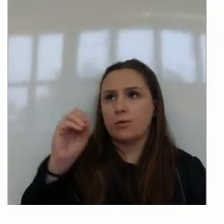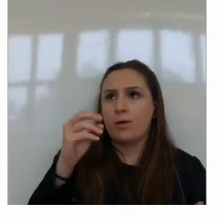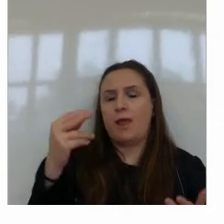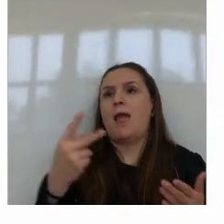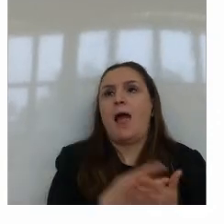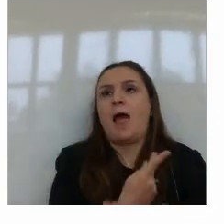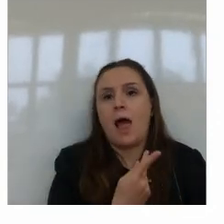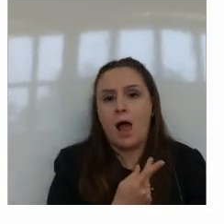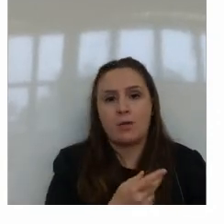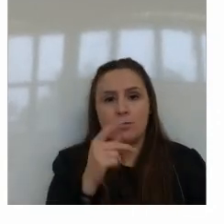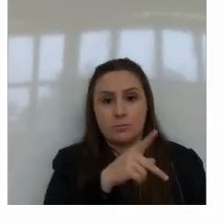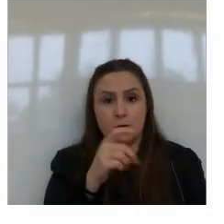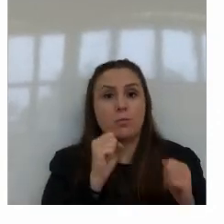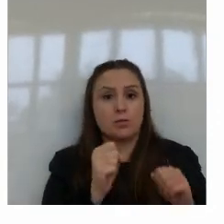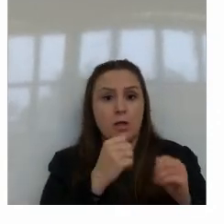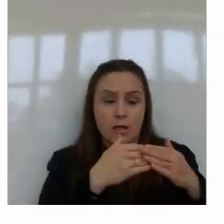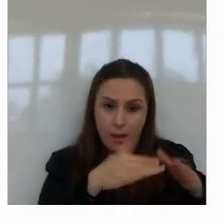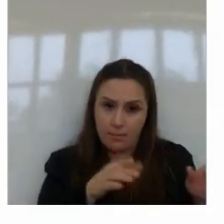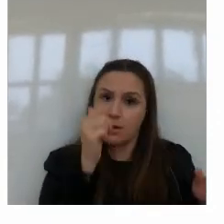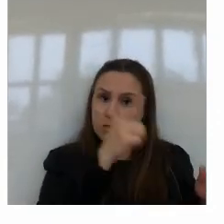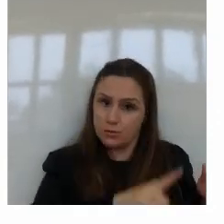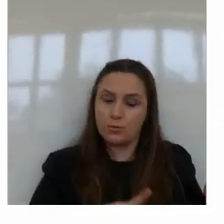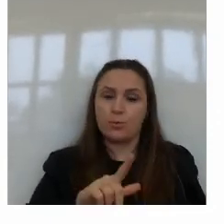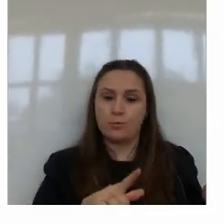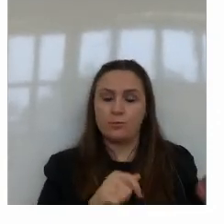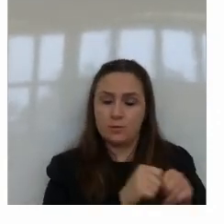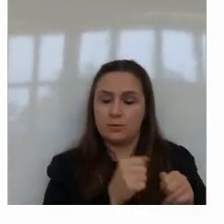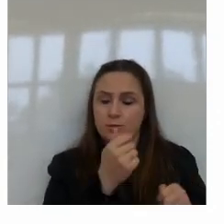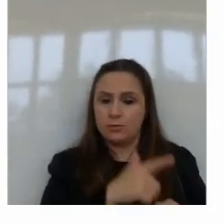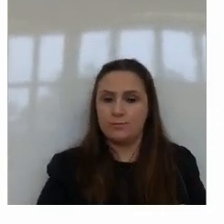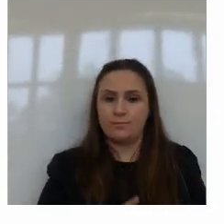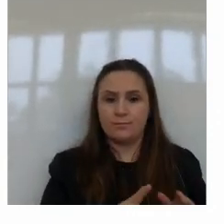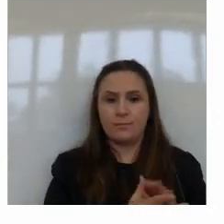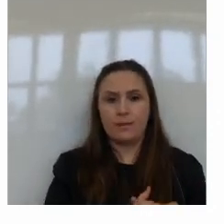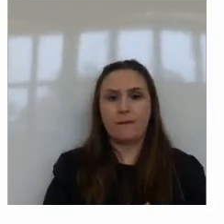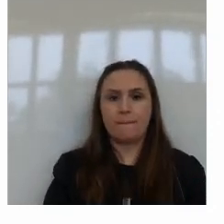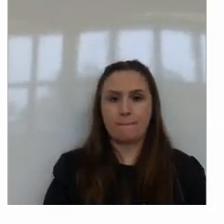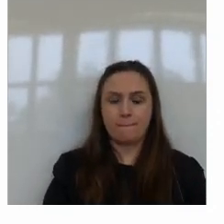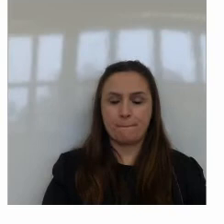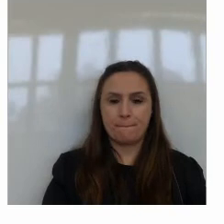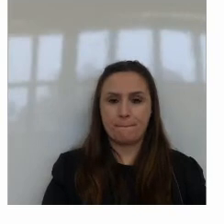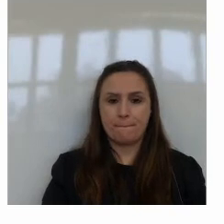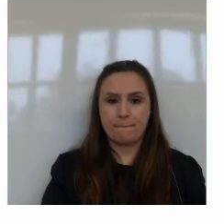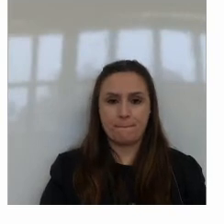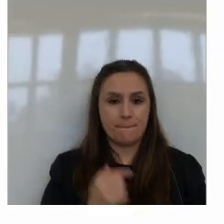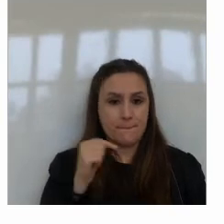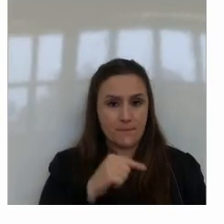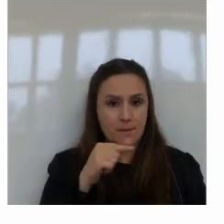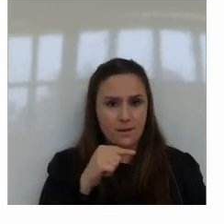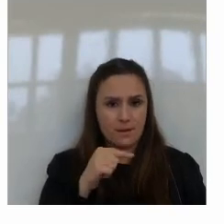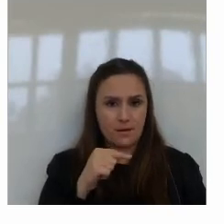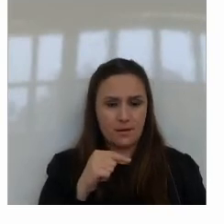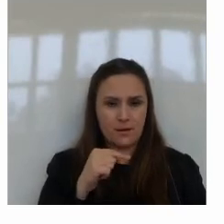caso o aluno mande um arquivo errado, enfim, assim, o professor pode ir lá e reabrir a tarefa para esse aluno.